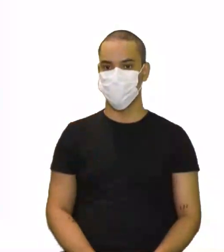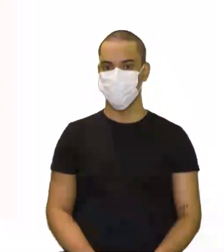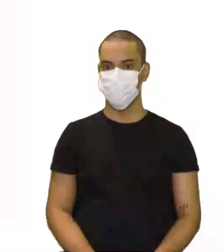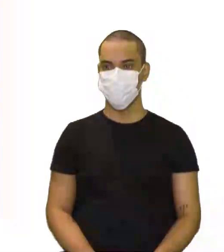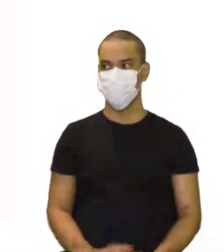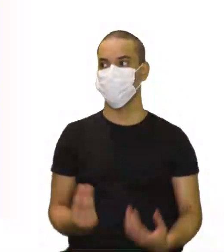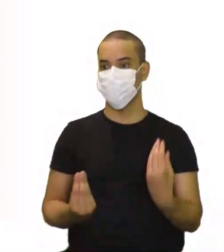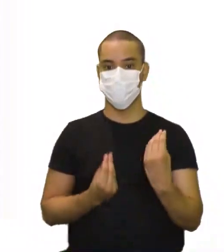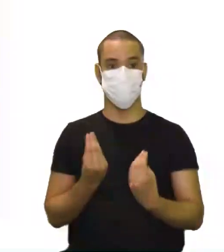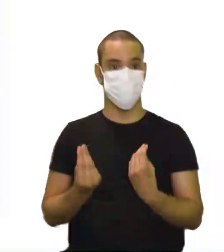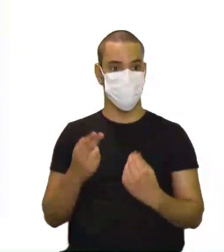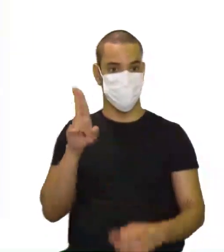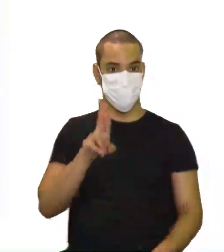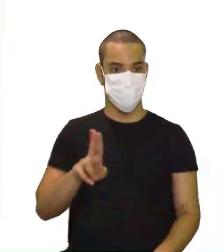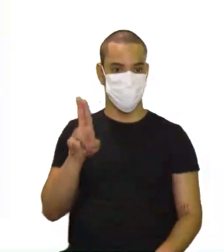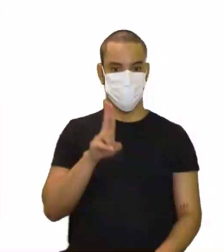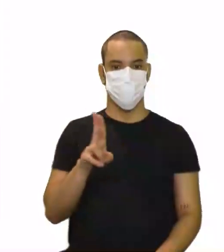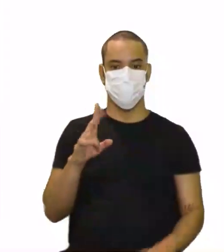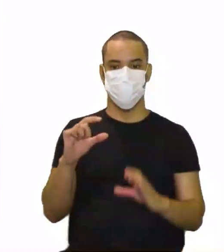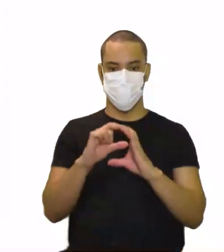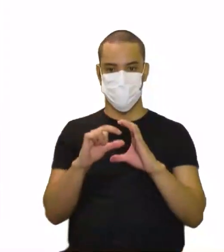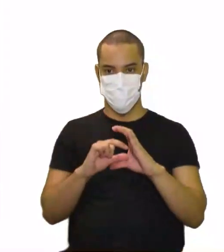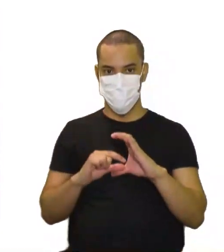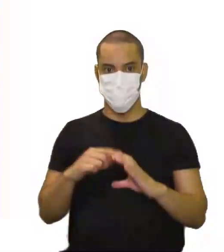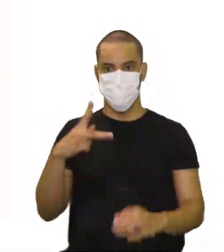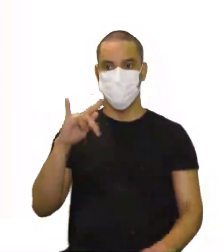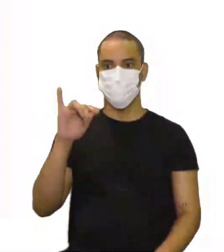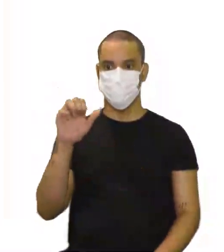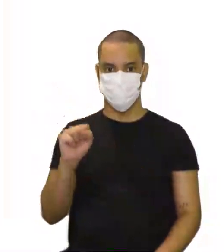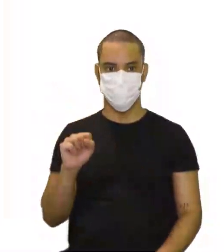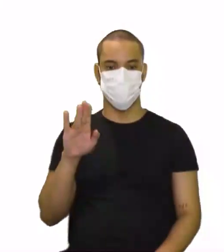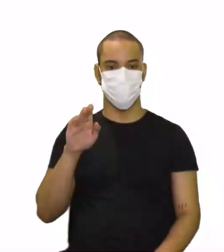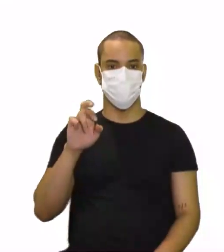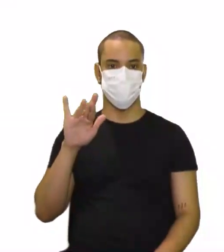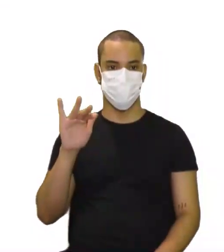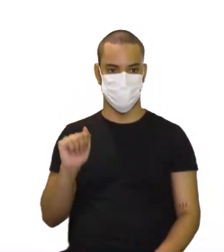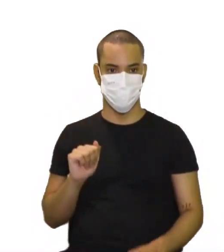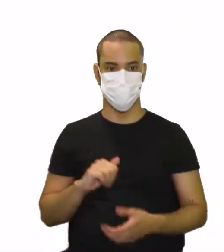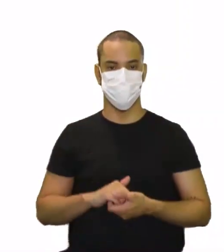como utilizou foi as pilhas e baterias, né? Que é a energia química.